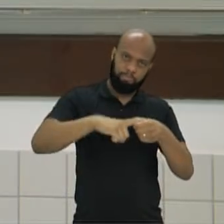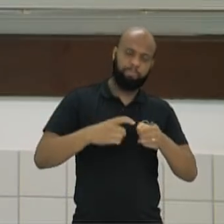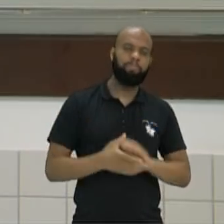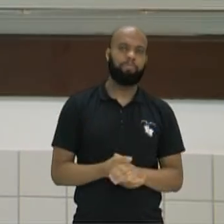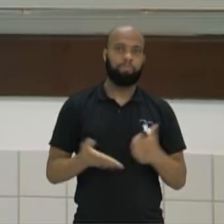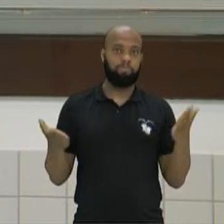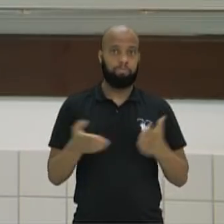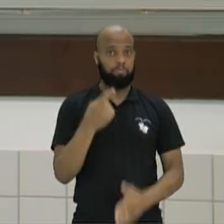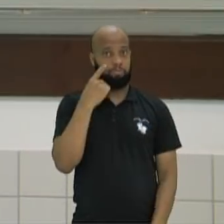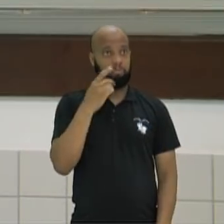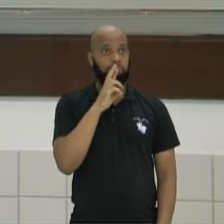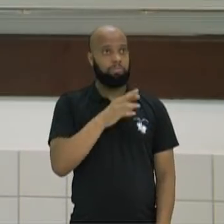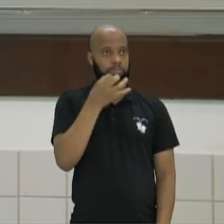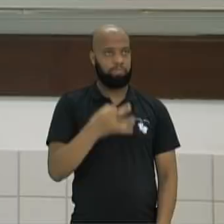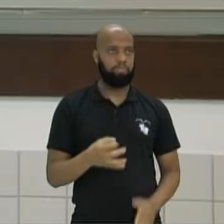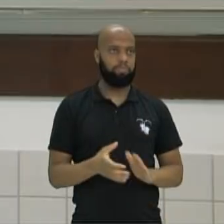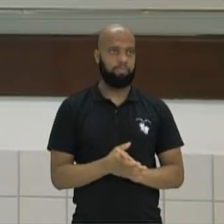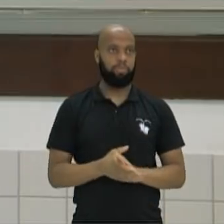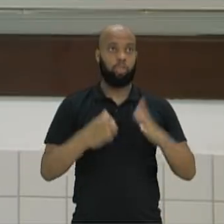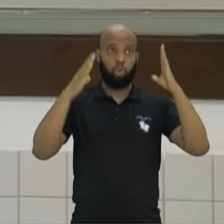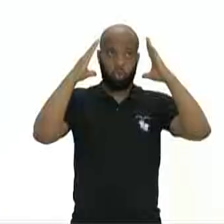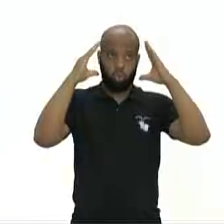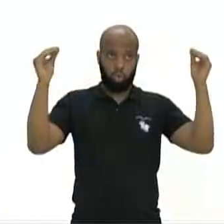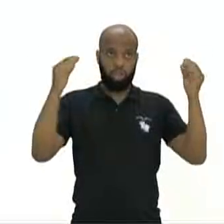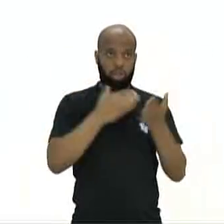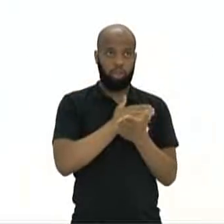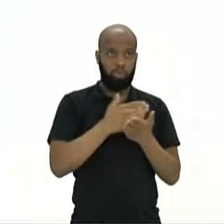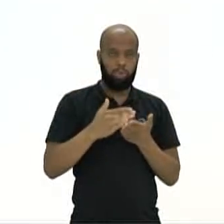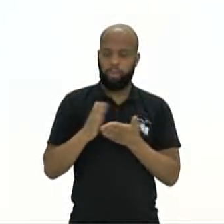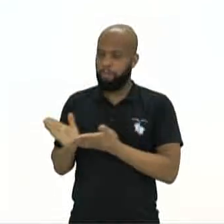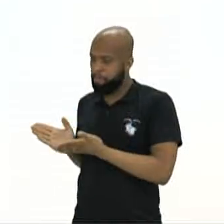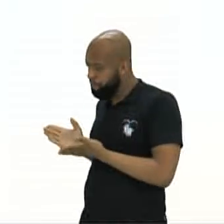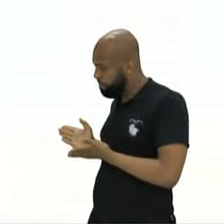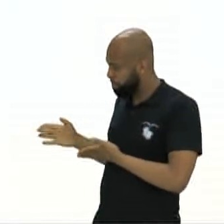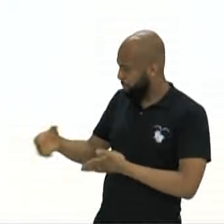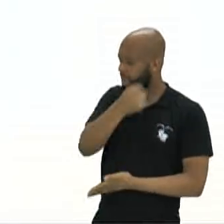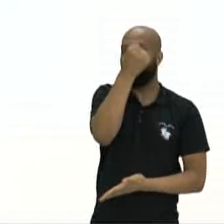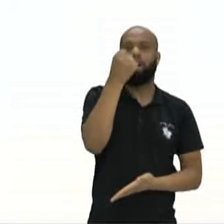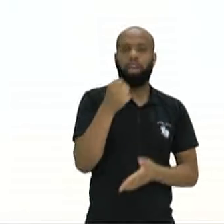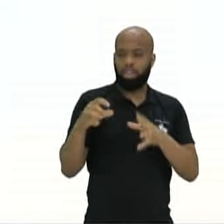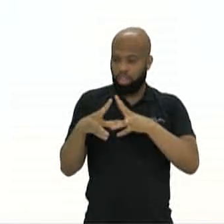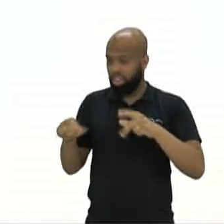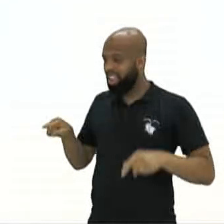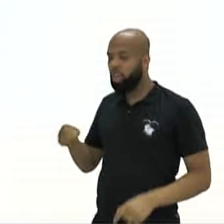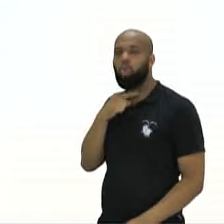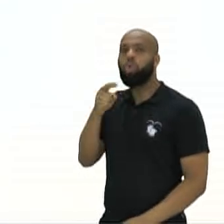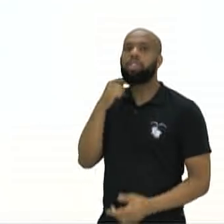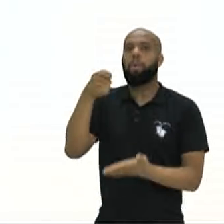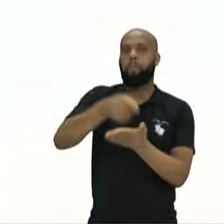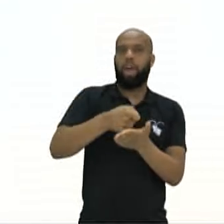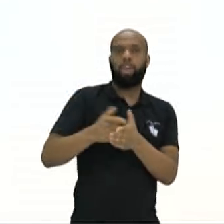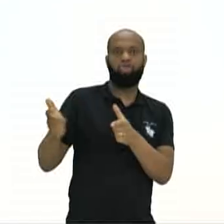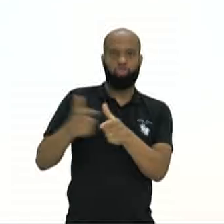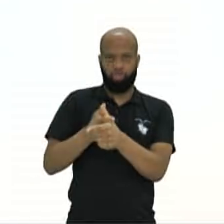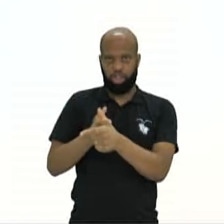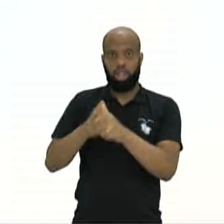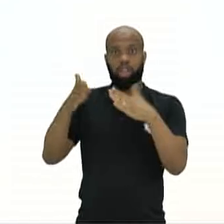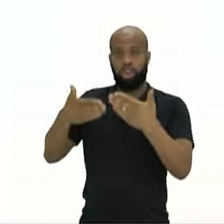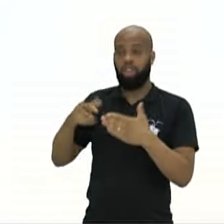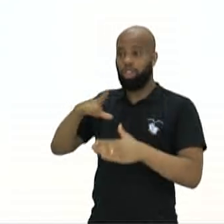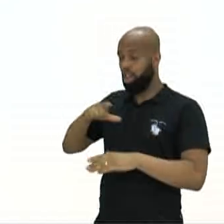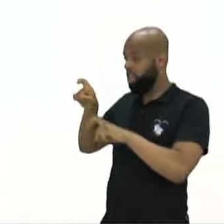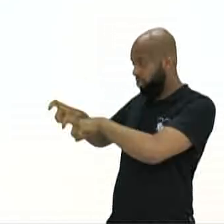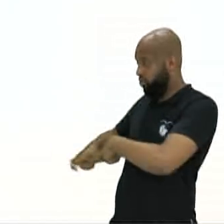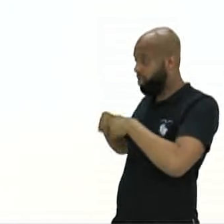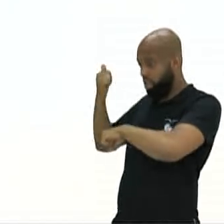Voltei. Vamos corrigir? Holandeses começam a confiscar terras do senhor de engenho que não conseguiam saldar suas dívidas. Esses senhores de